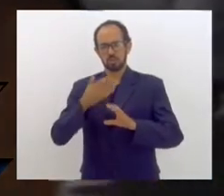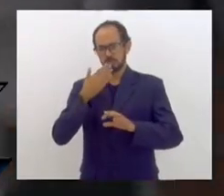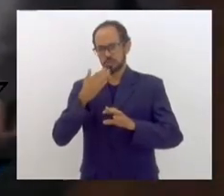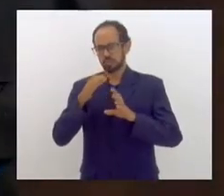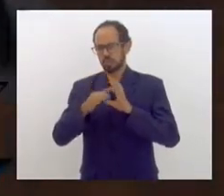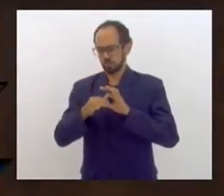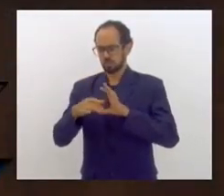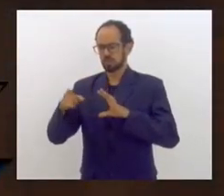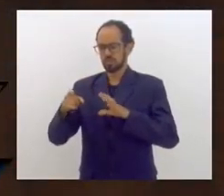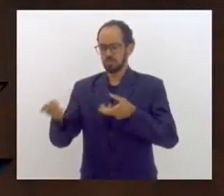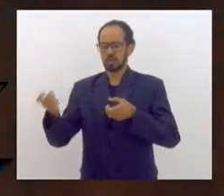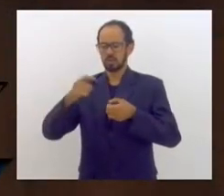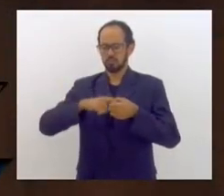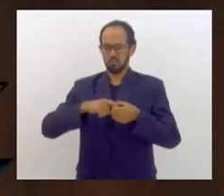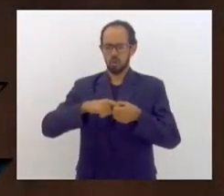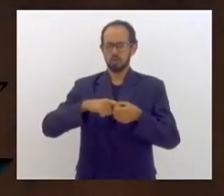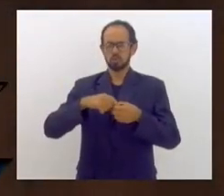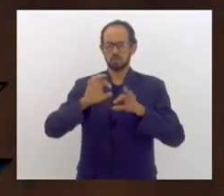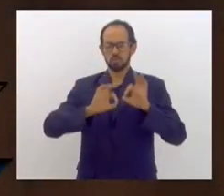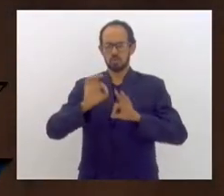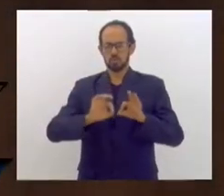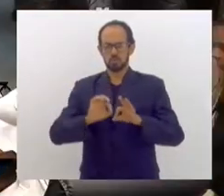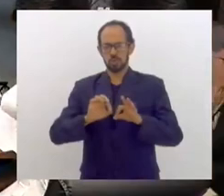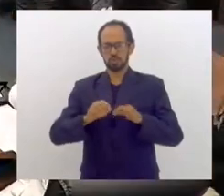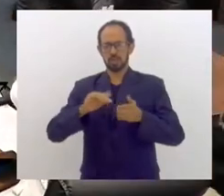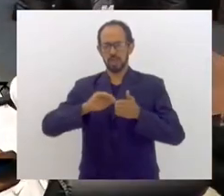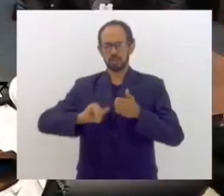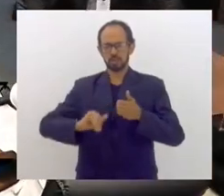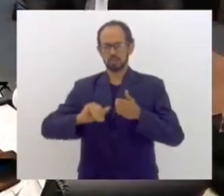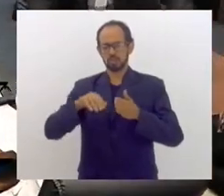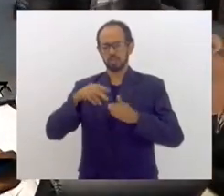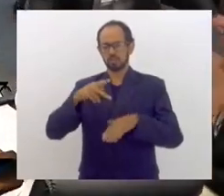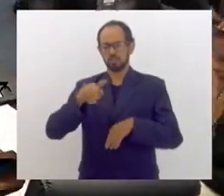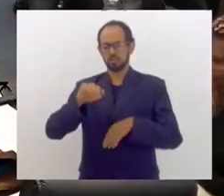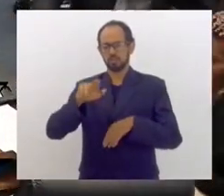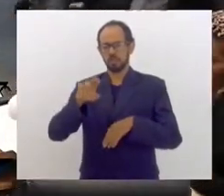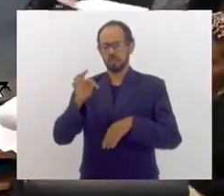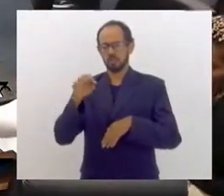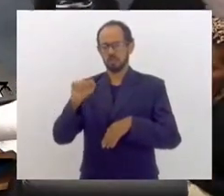Vossa Excelência, para remeter o projeto para a CCJ, retirando de pauta.